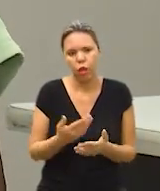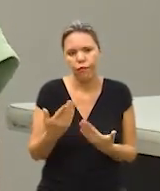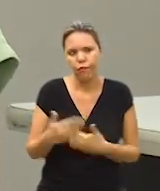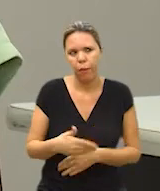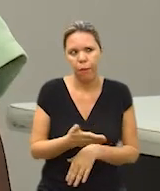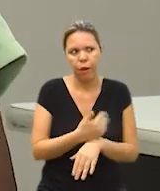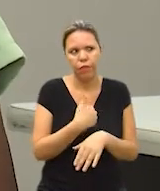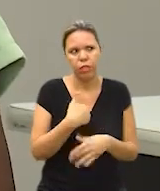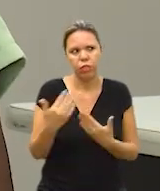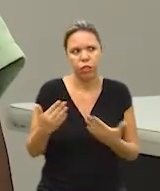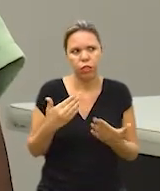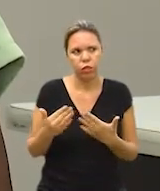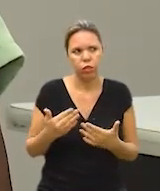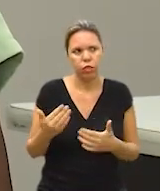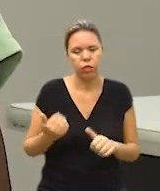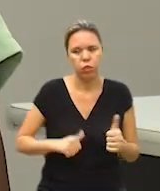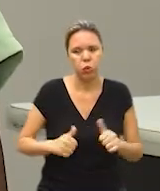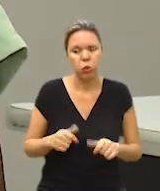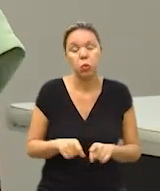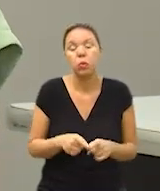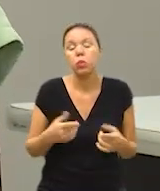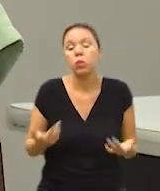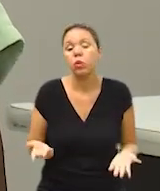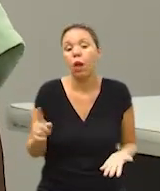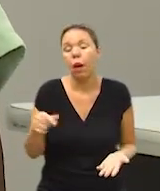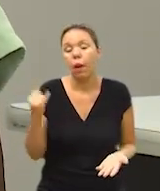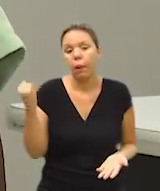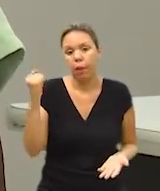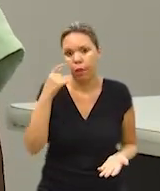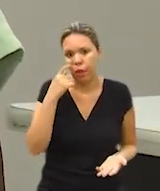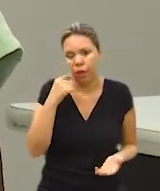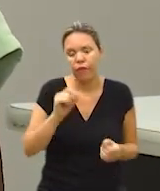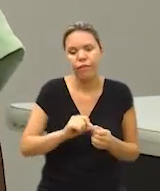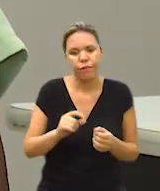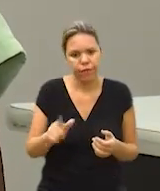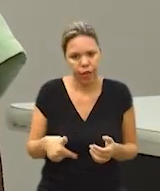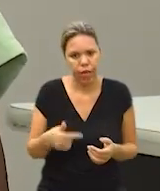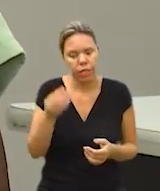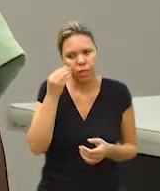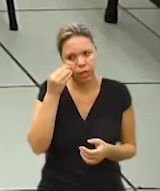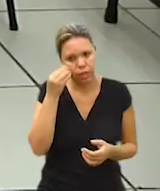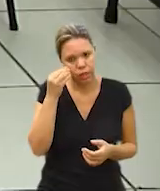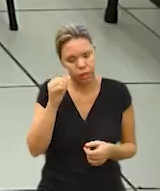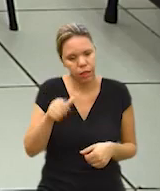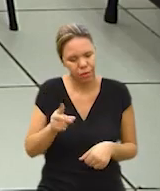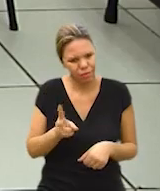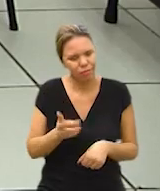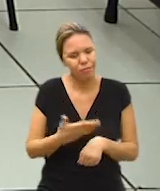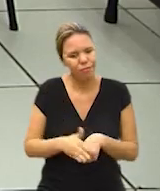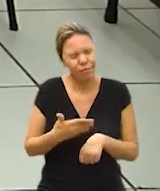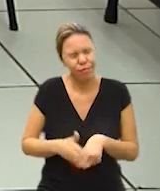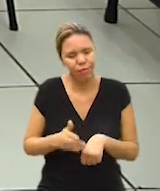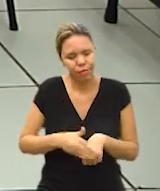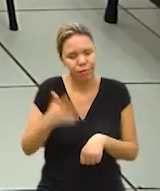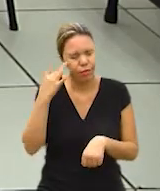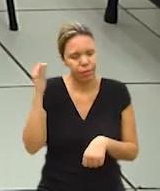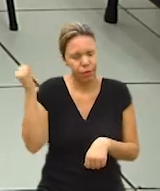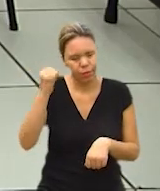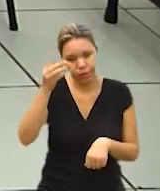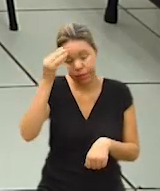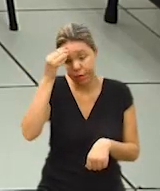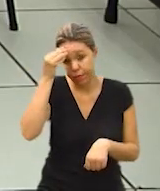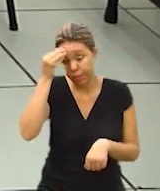anteriores, simulados também, e é importante que faça, né? Sempre nessa prática mesmo. Exato, né? Eu acho importante ele ter